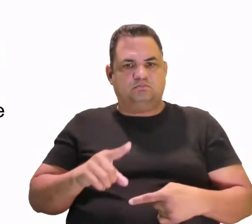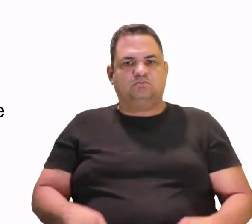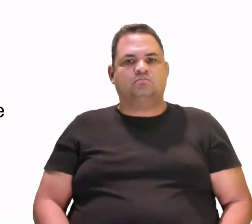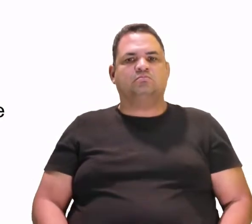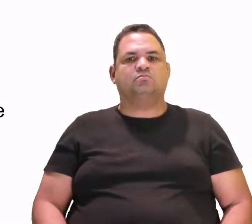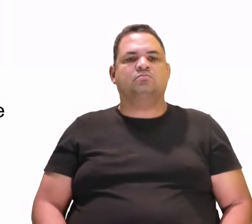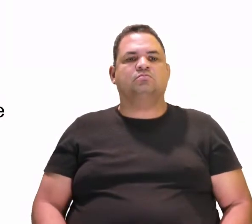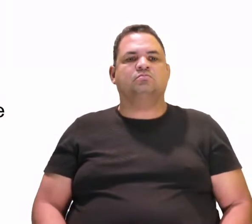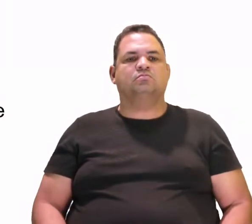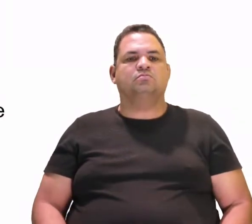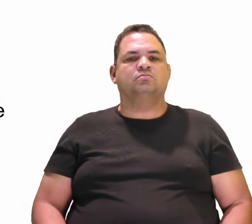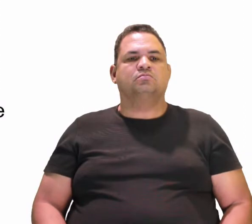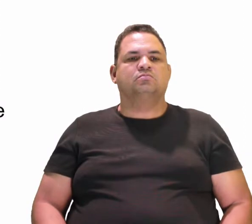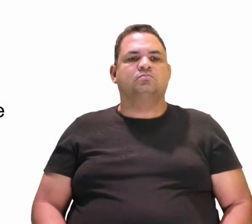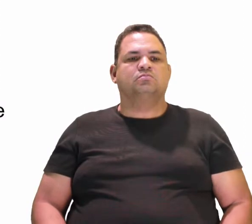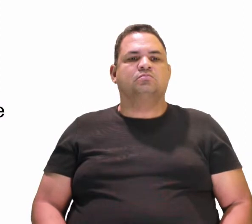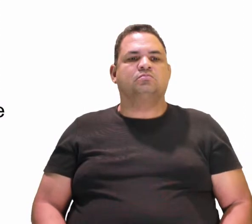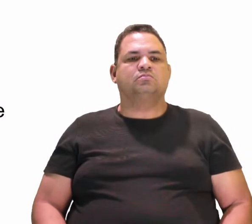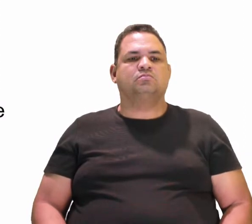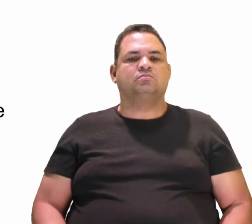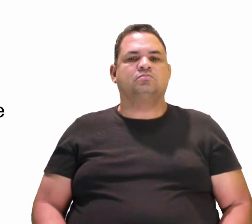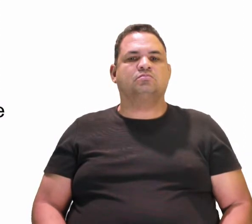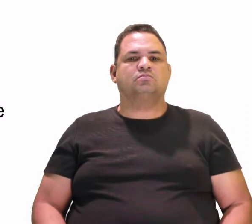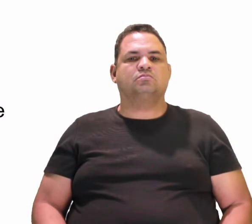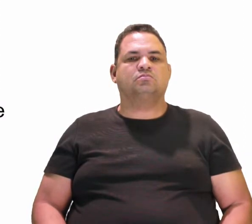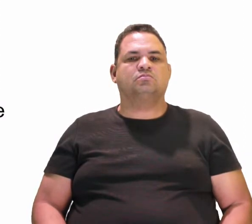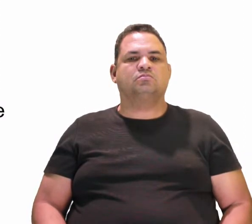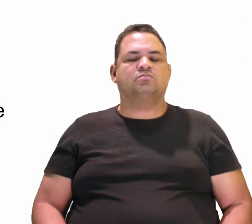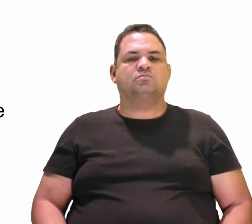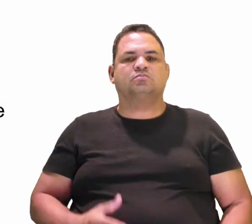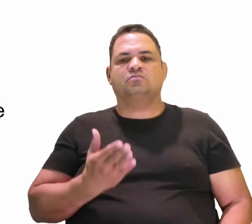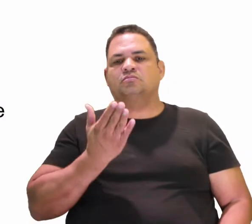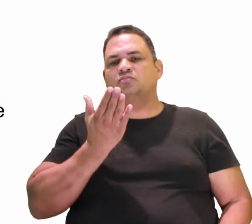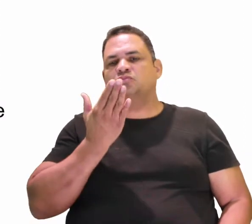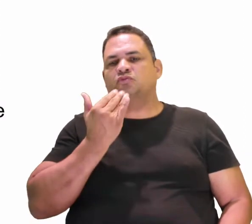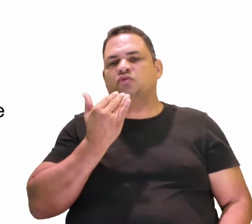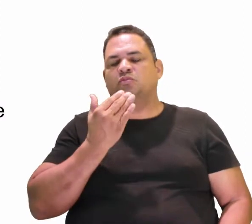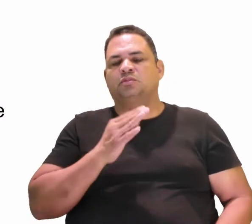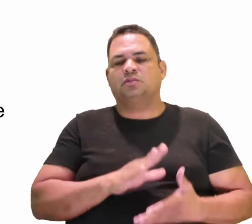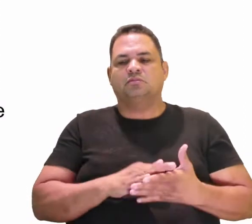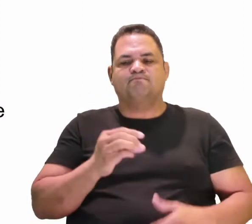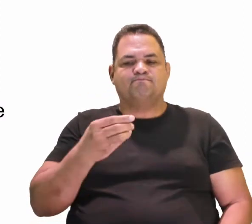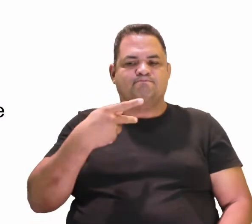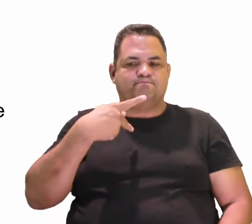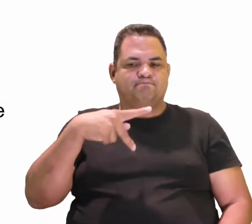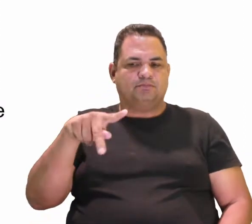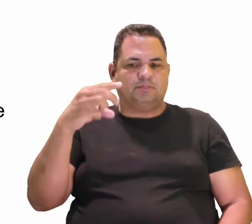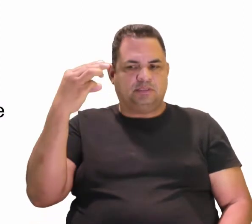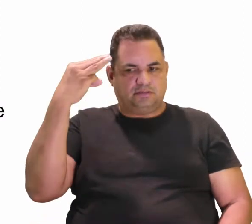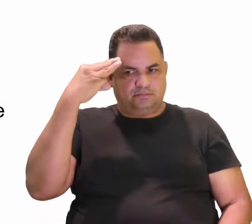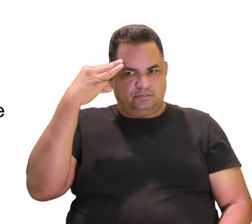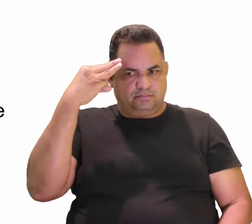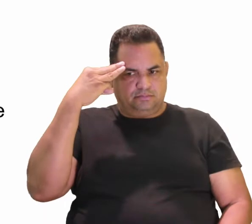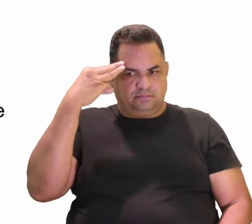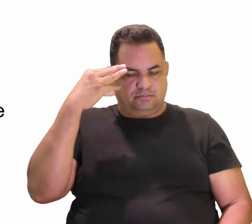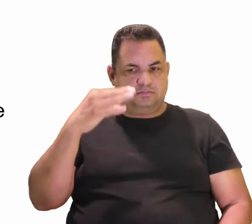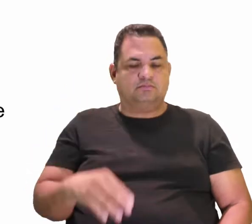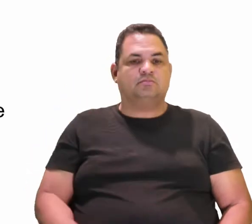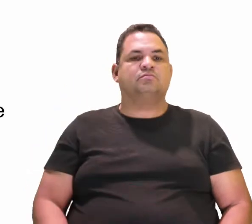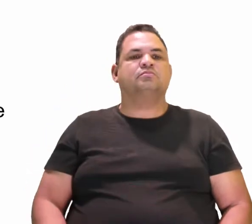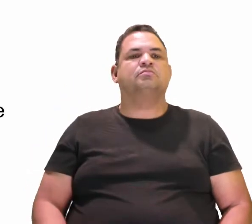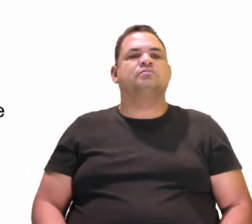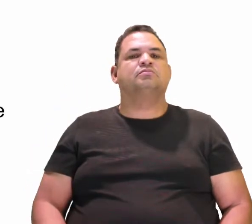frente. Food for thought, ou seja, comida para a mente. Temos